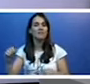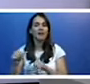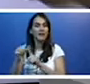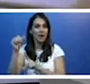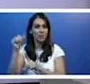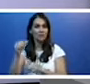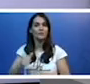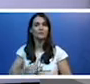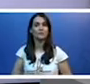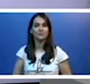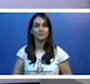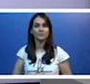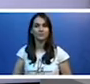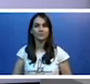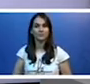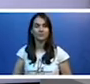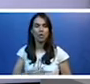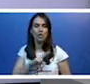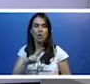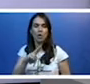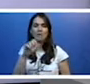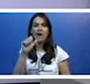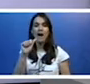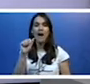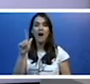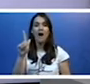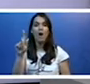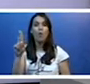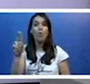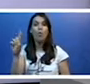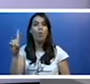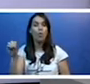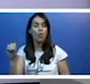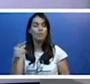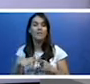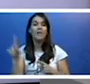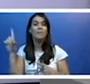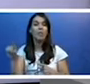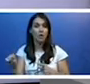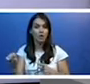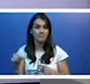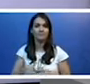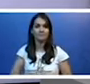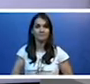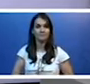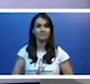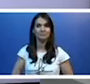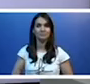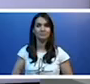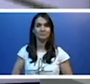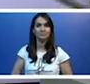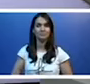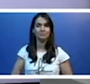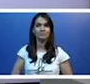menor que 90° é agudo Ah tá eu tenho esse triângulo certo